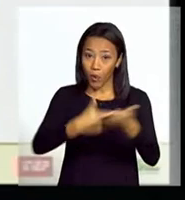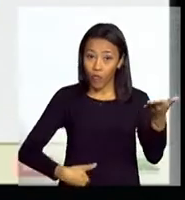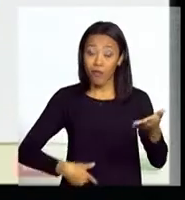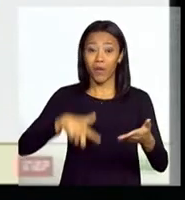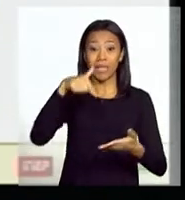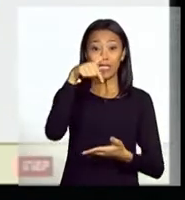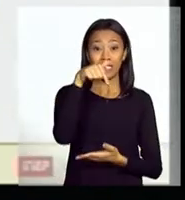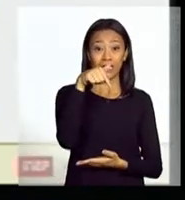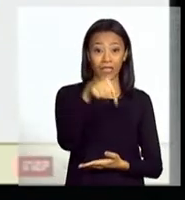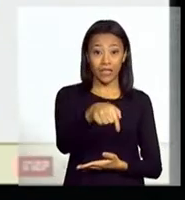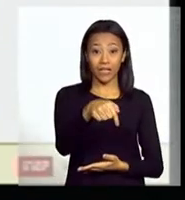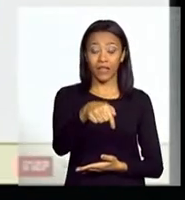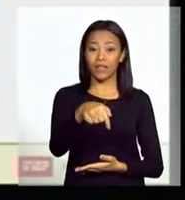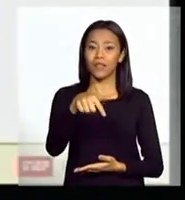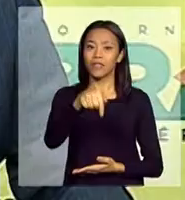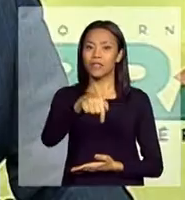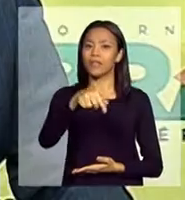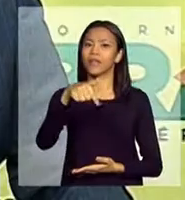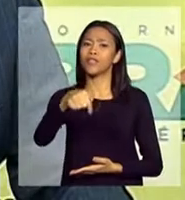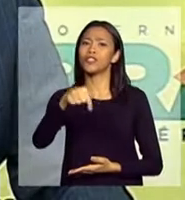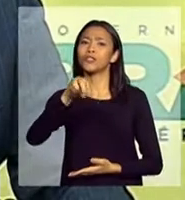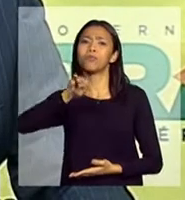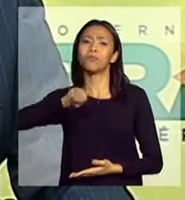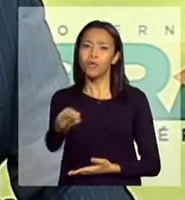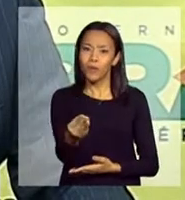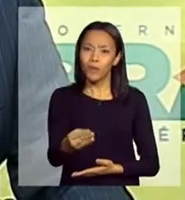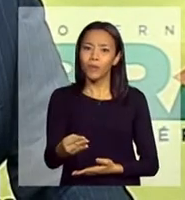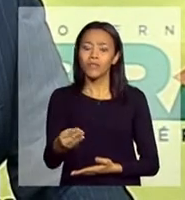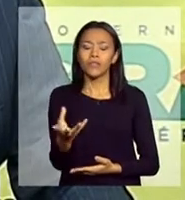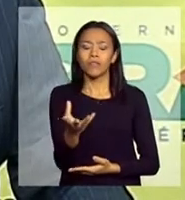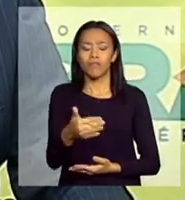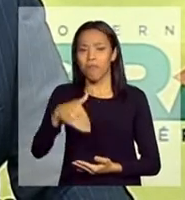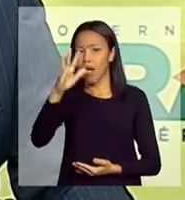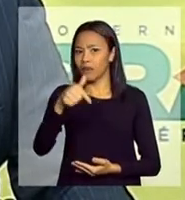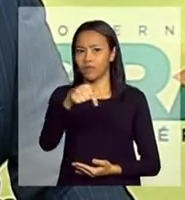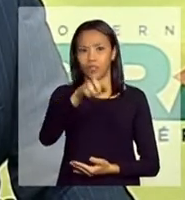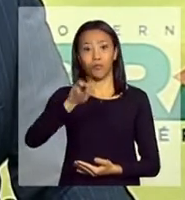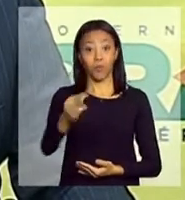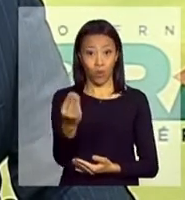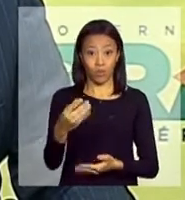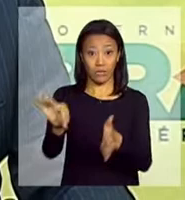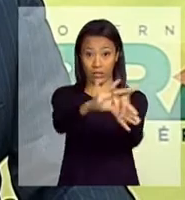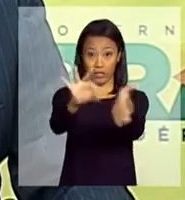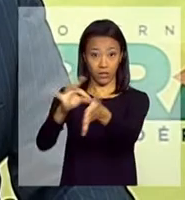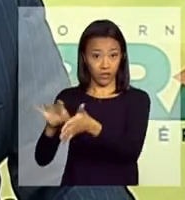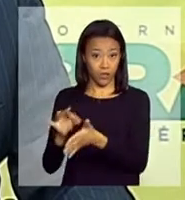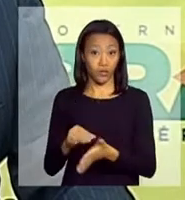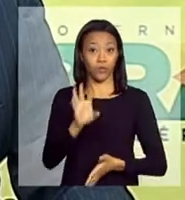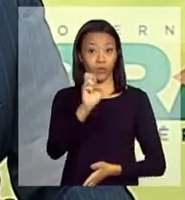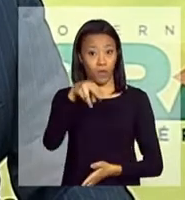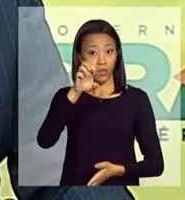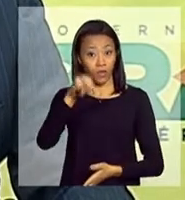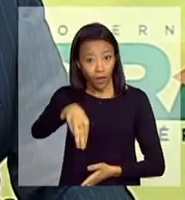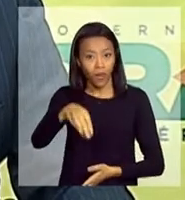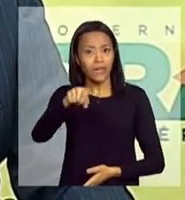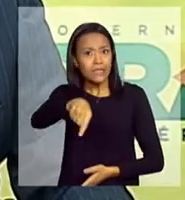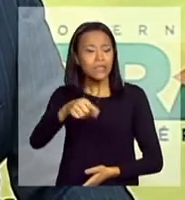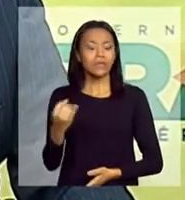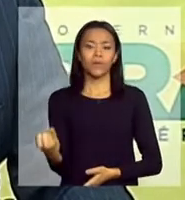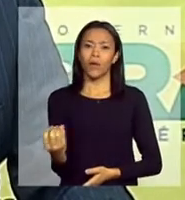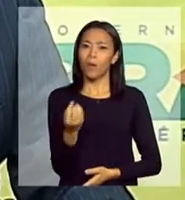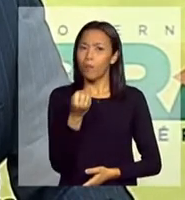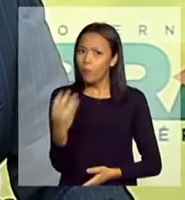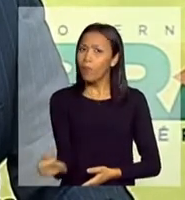milhões 173 1574 inscritos para o Enem Esse é um crescimento muito expressivo